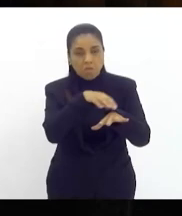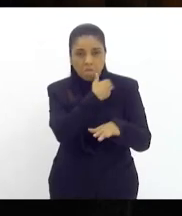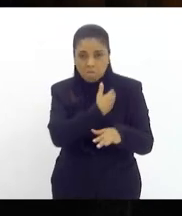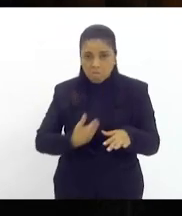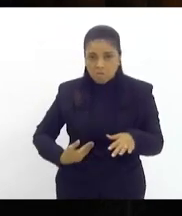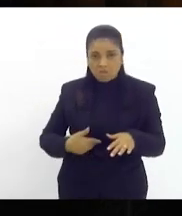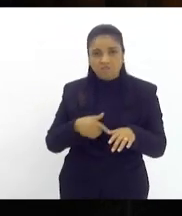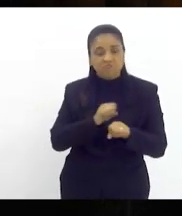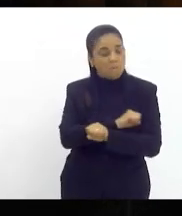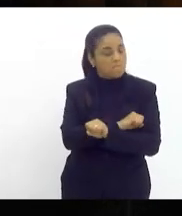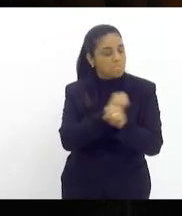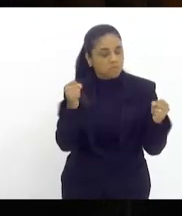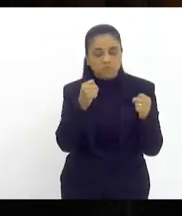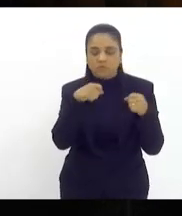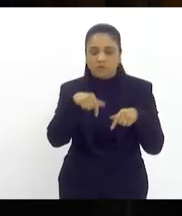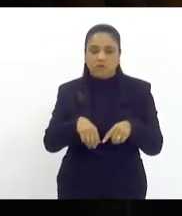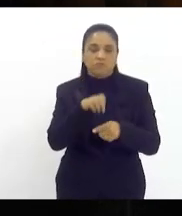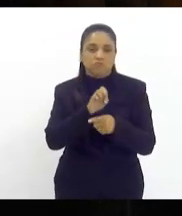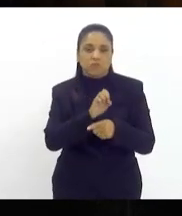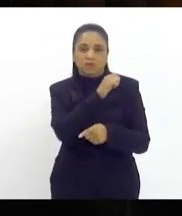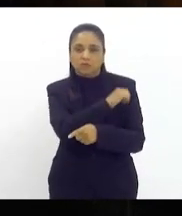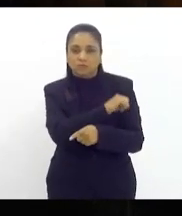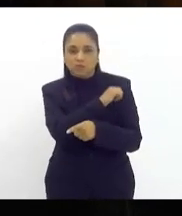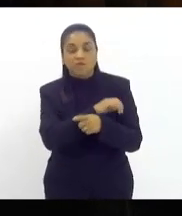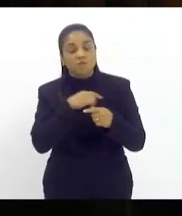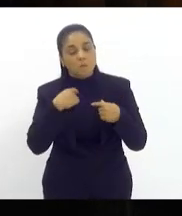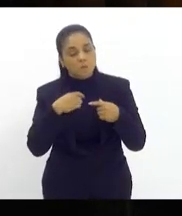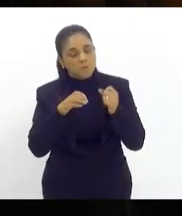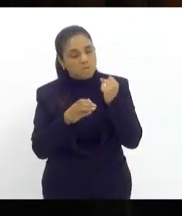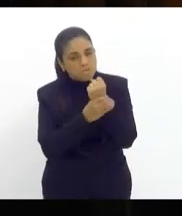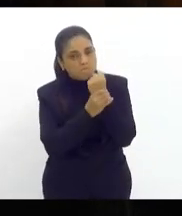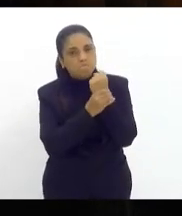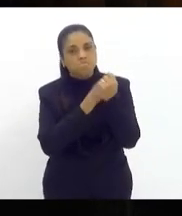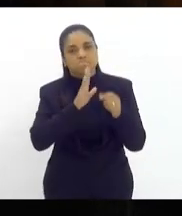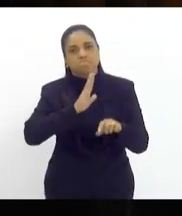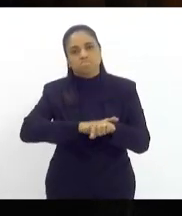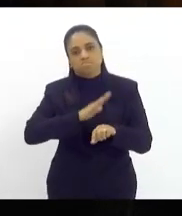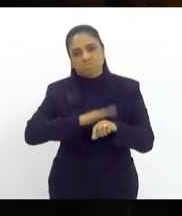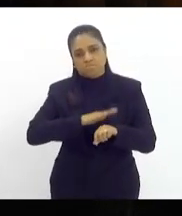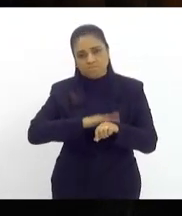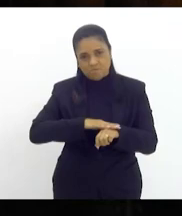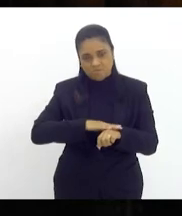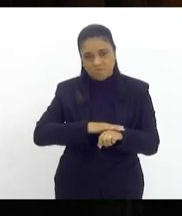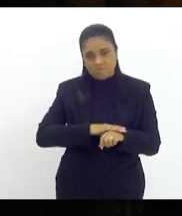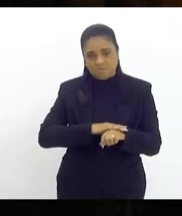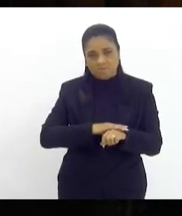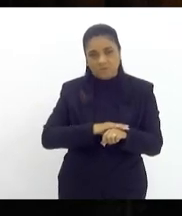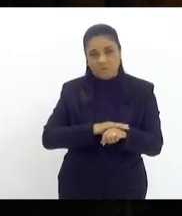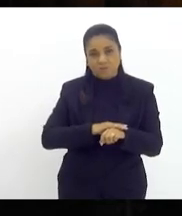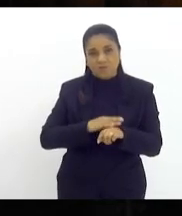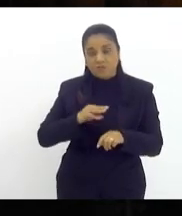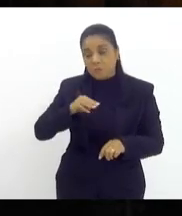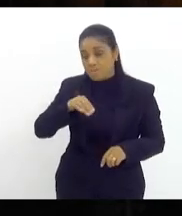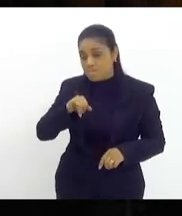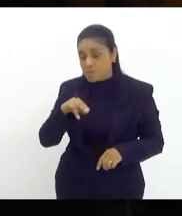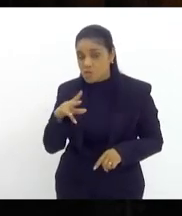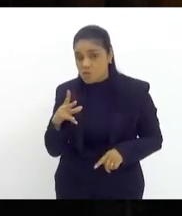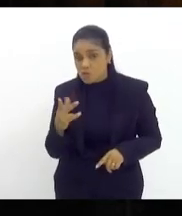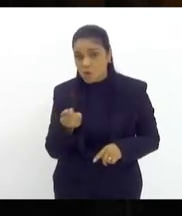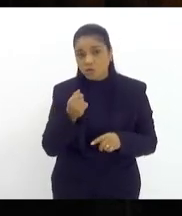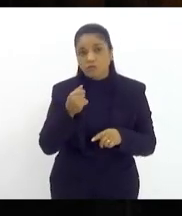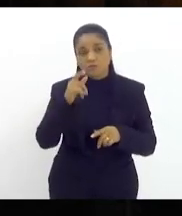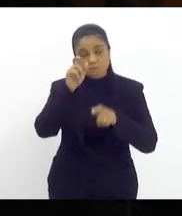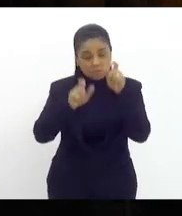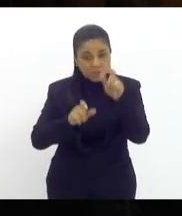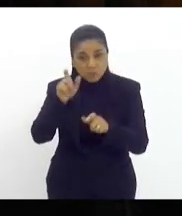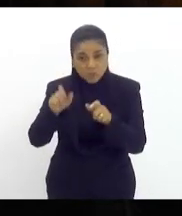insustentável virou questão de segurança segurança de milhões de passageiros que